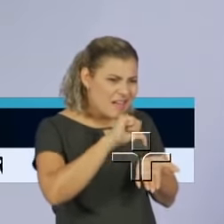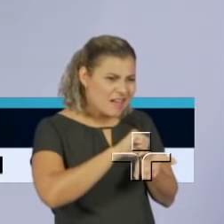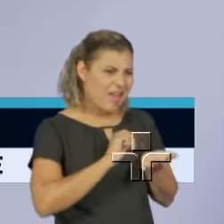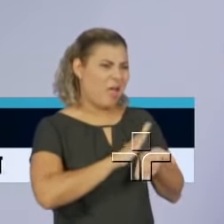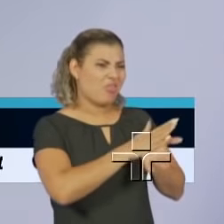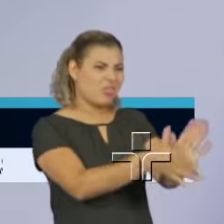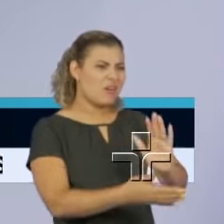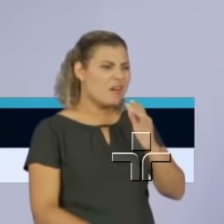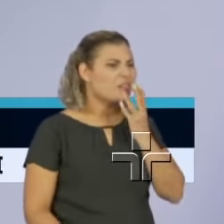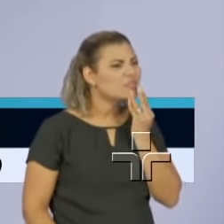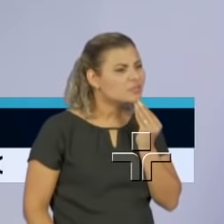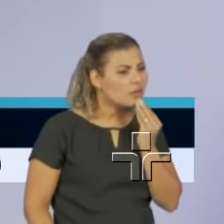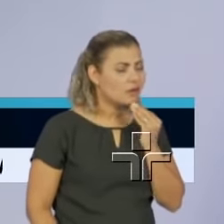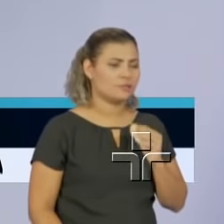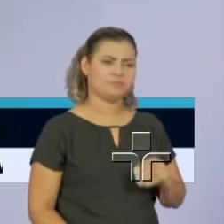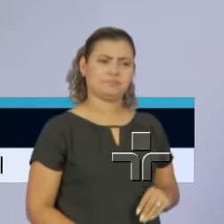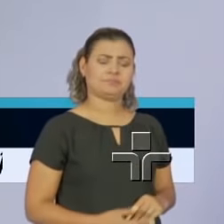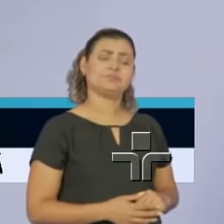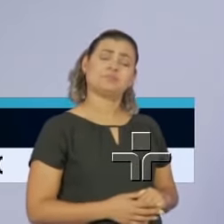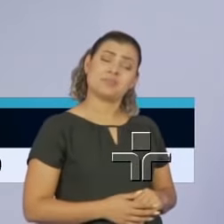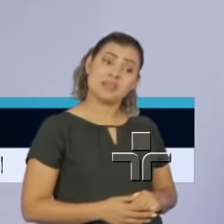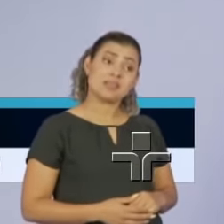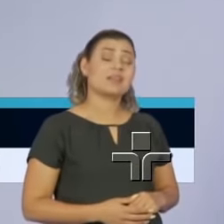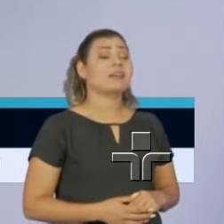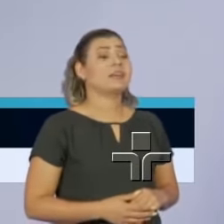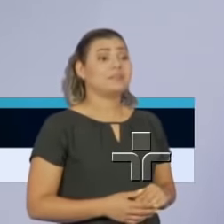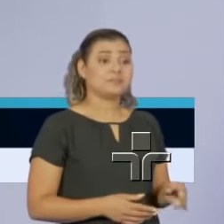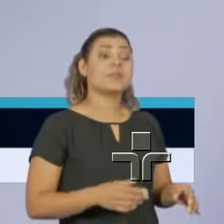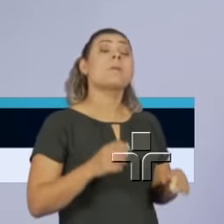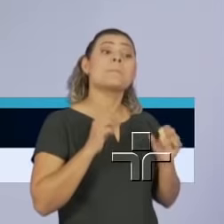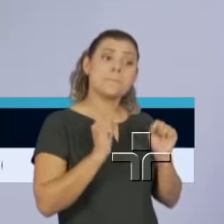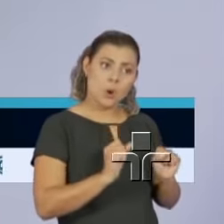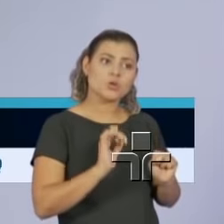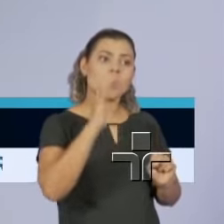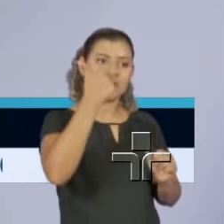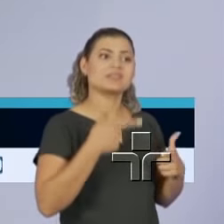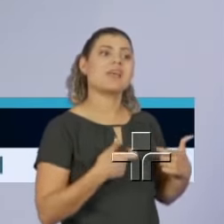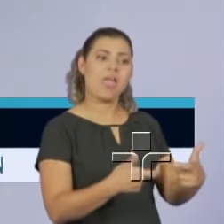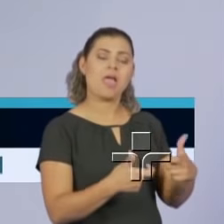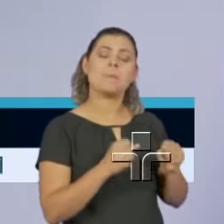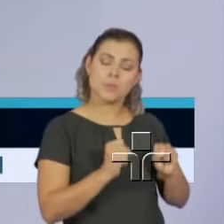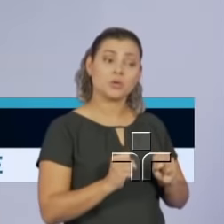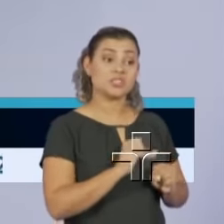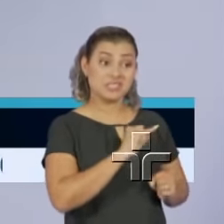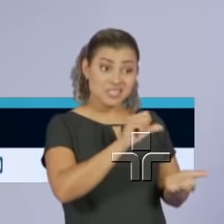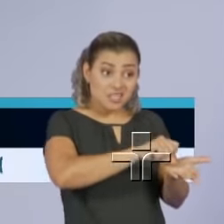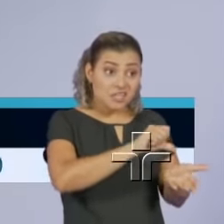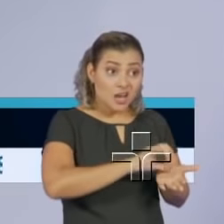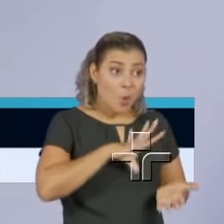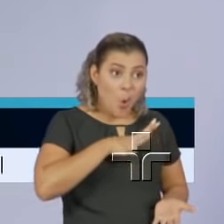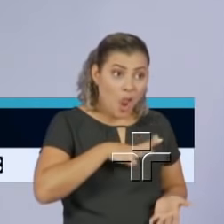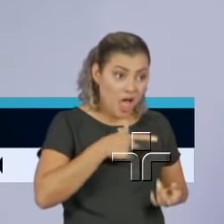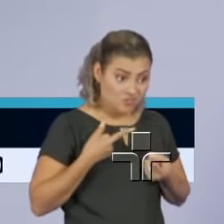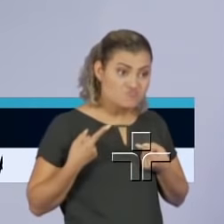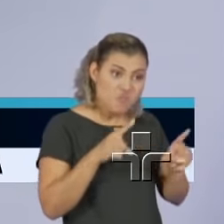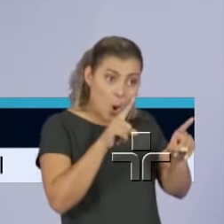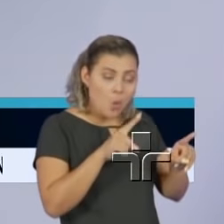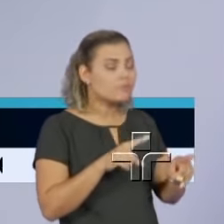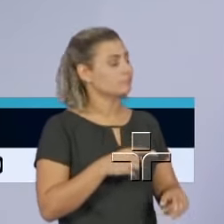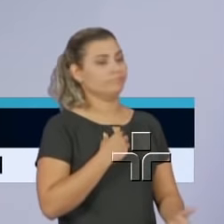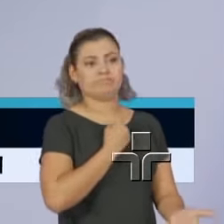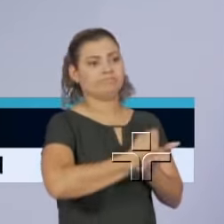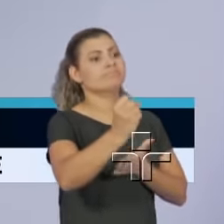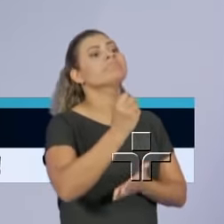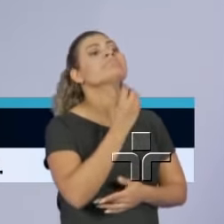a Israel tem o condão de desatar uma guerra na região. Não creio que